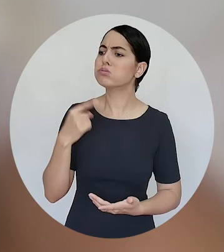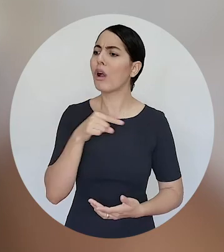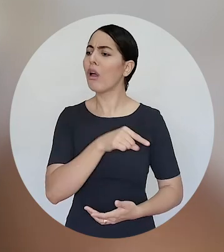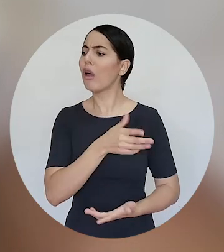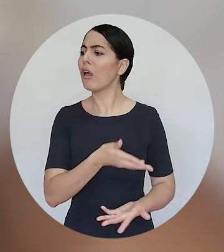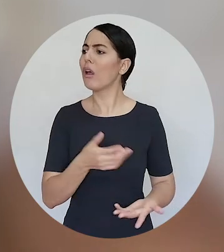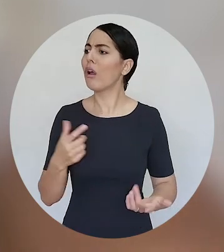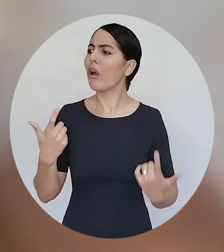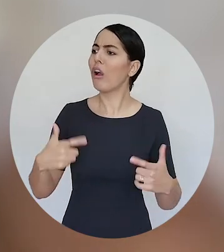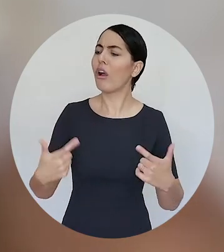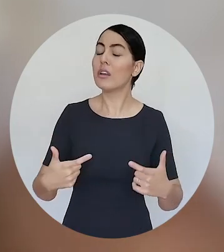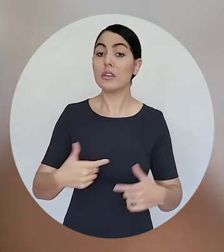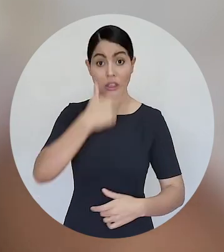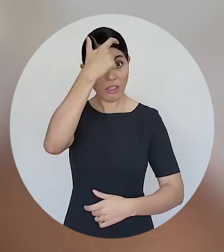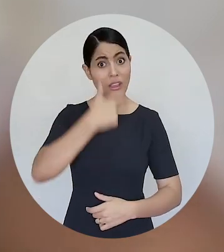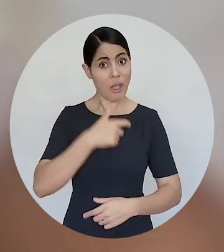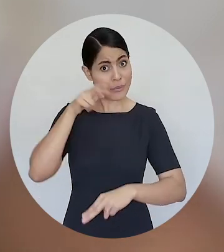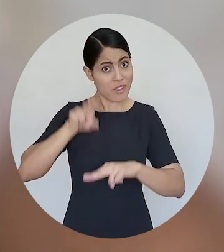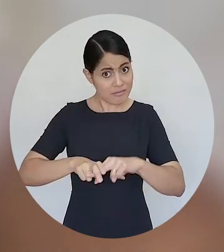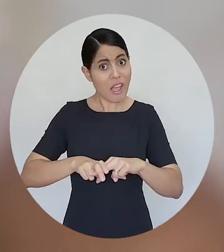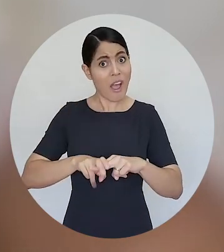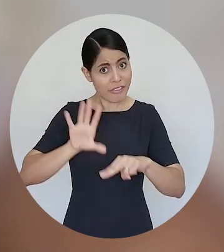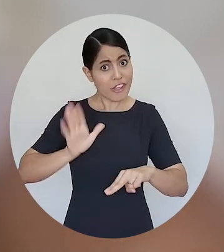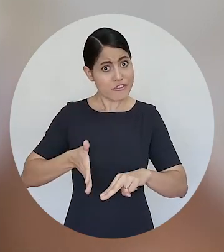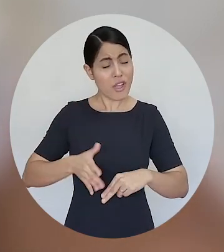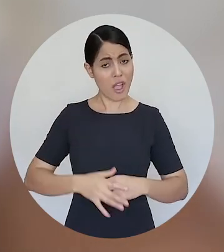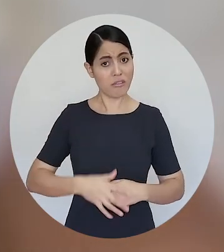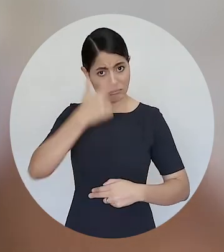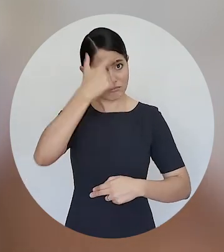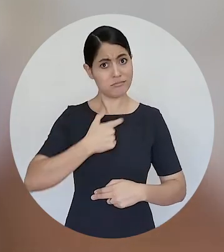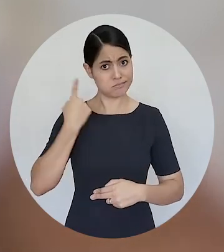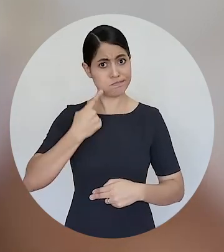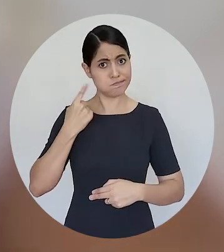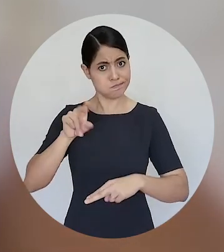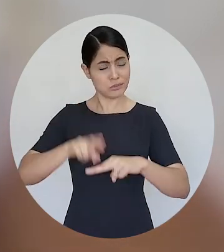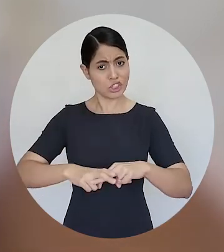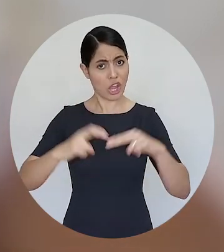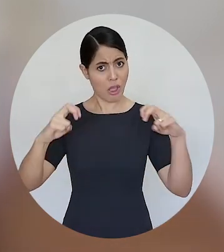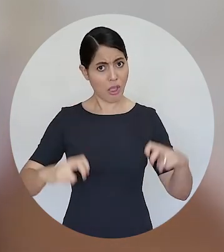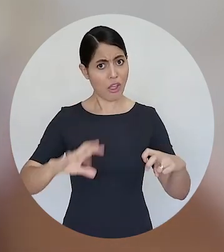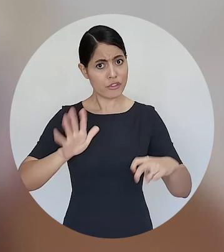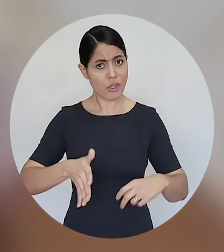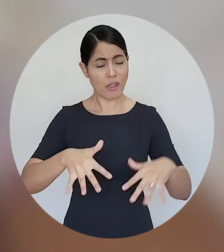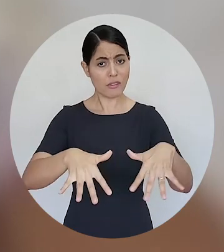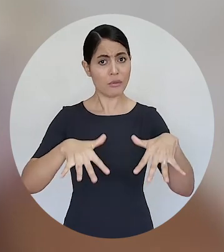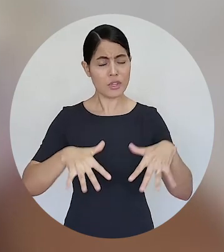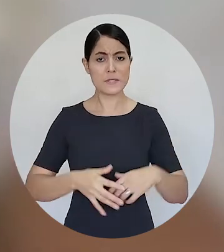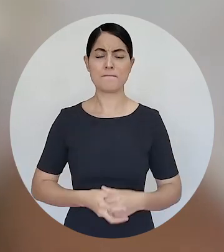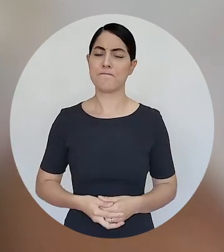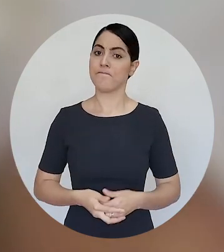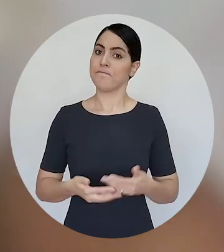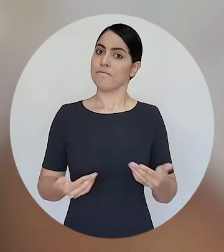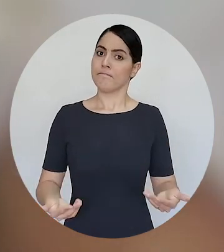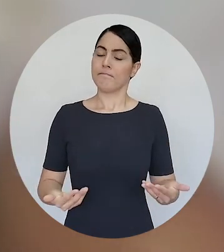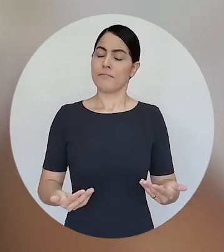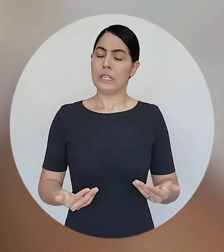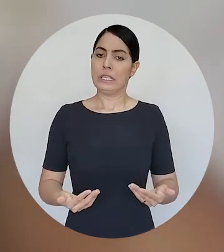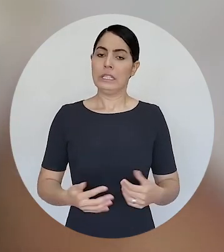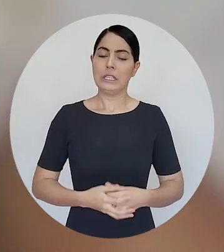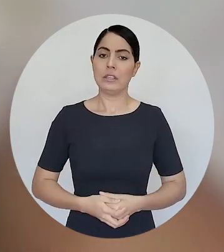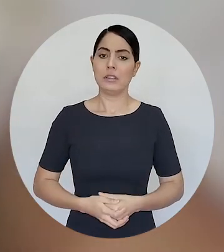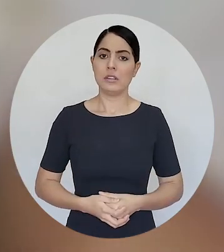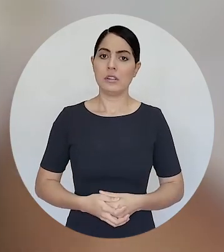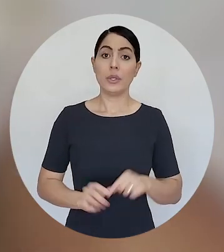a advogada da parte autora, sendo que eu estava sentada em mesa de audiência.